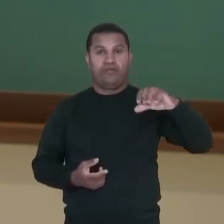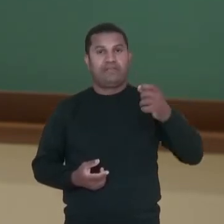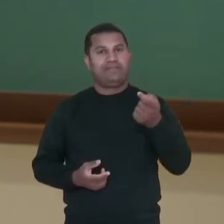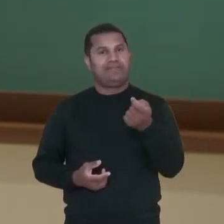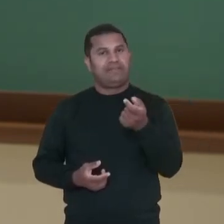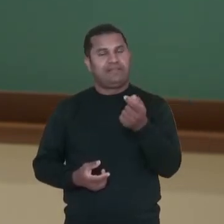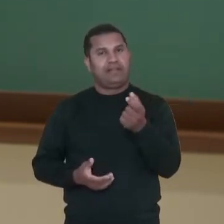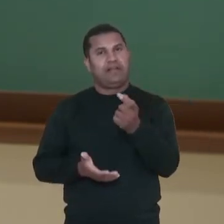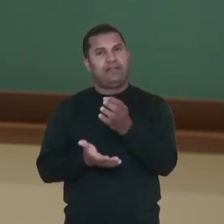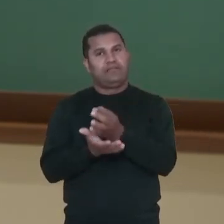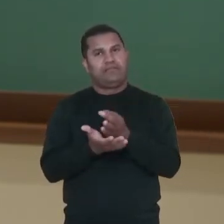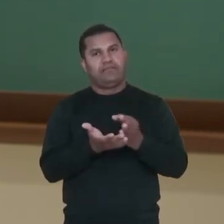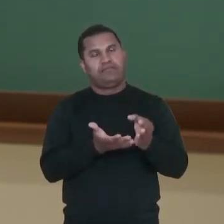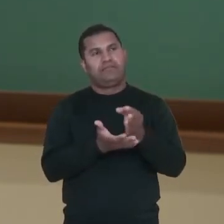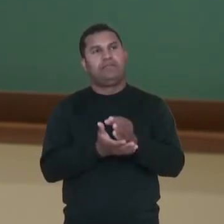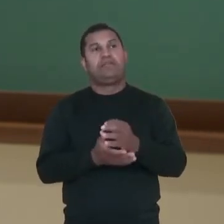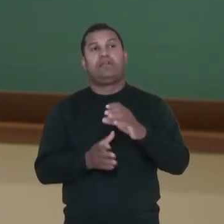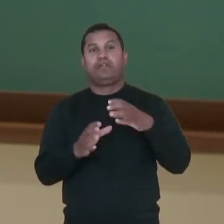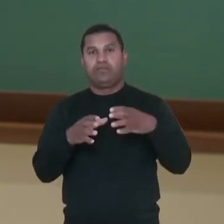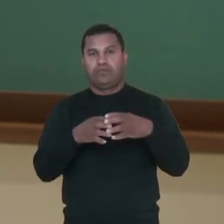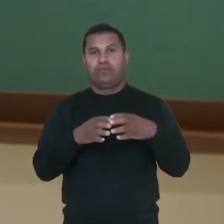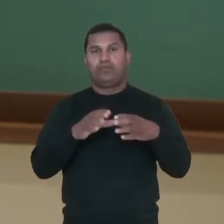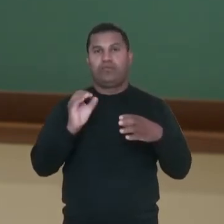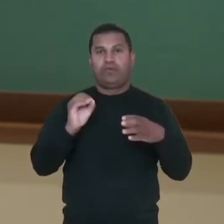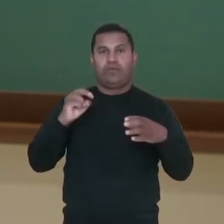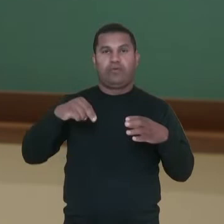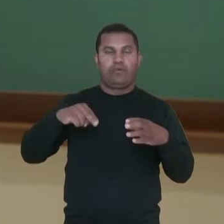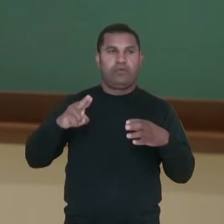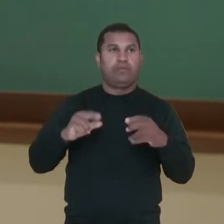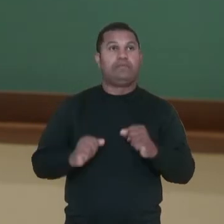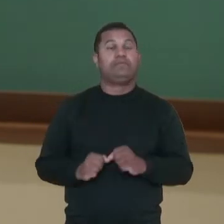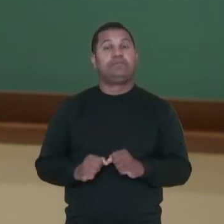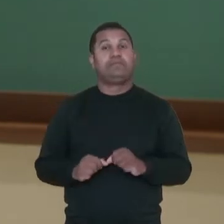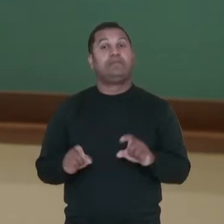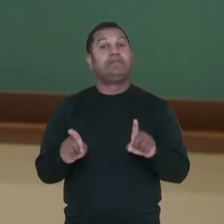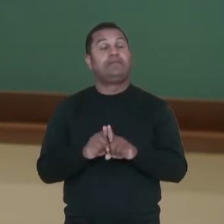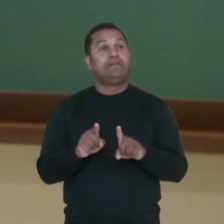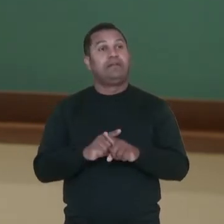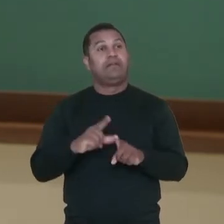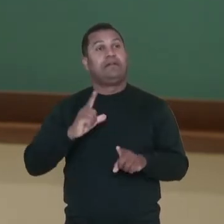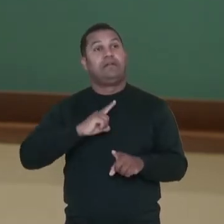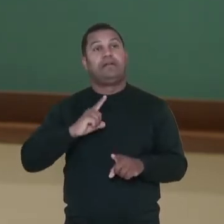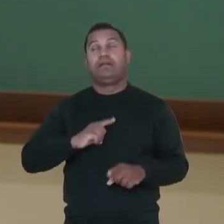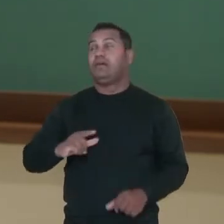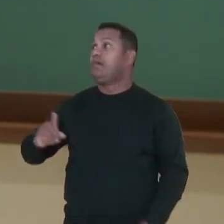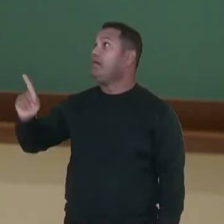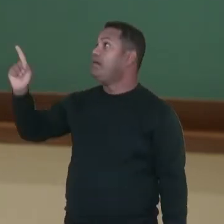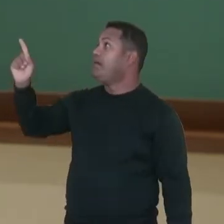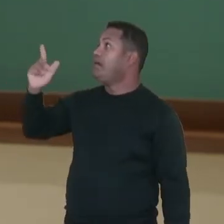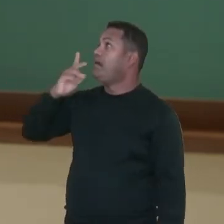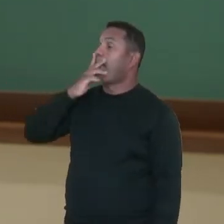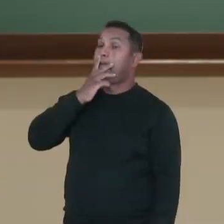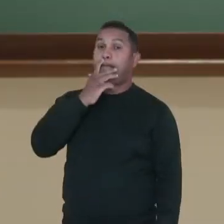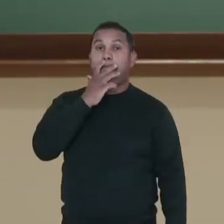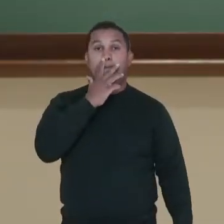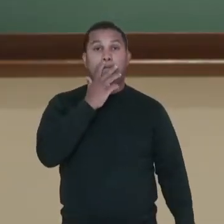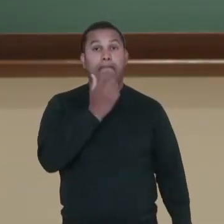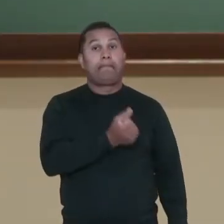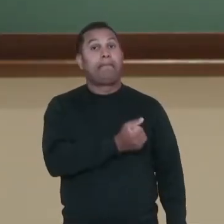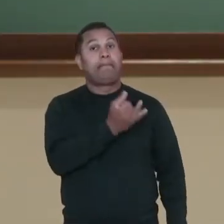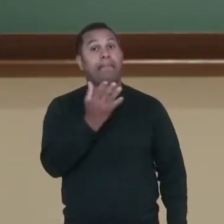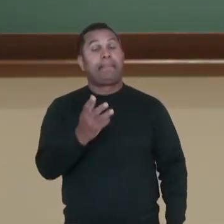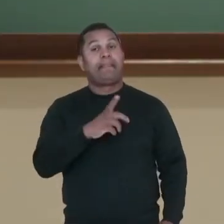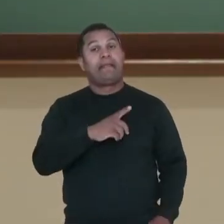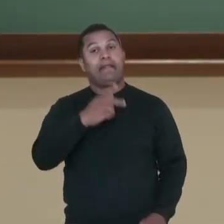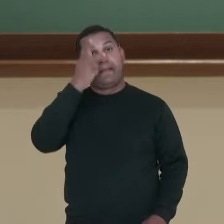Então, apesar desse detalhe aí. Muito bem. E temos aqui também a questão da ocupação da população. Sabemos que a população